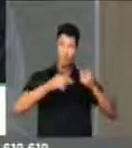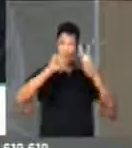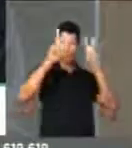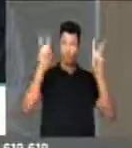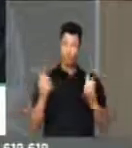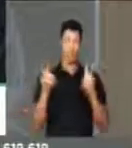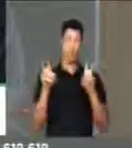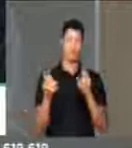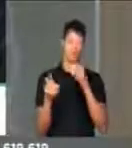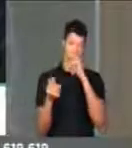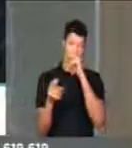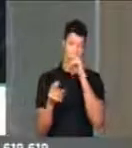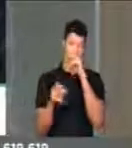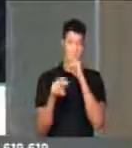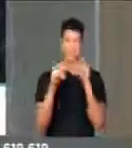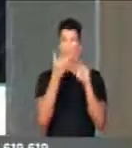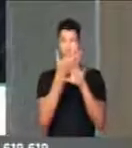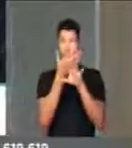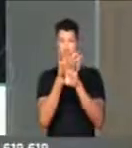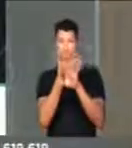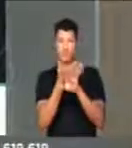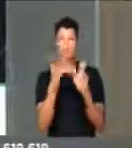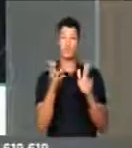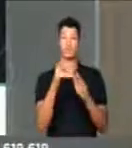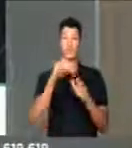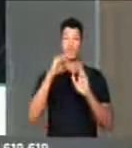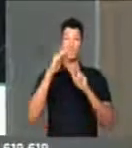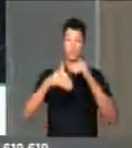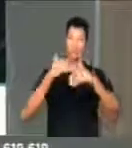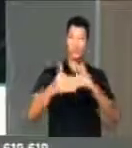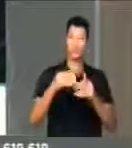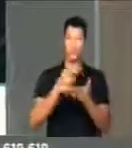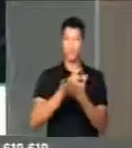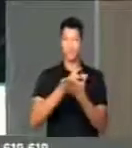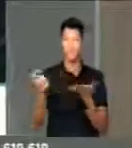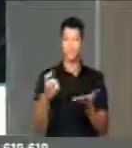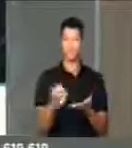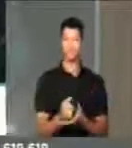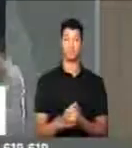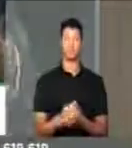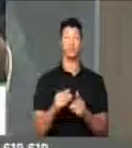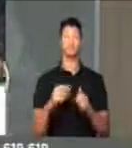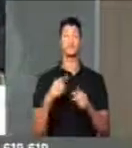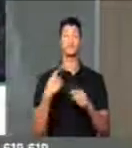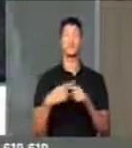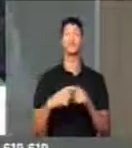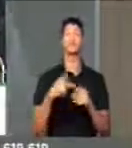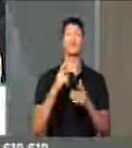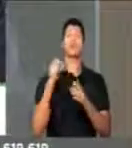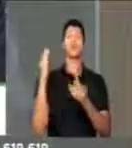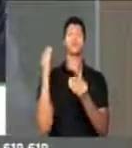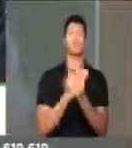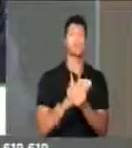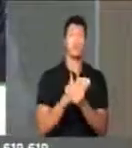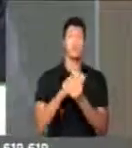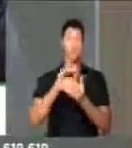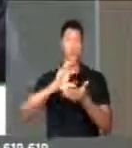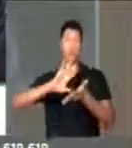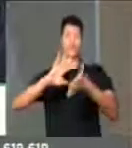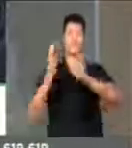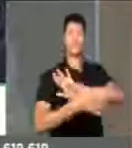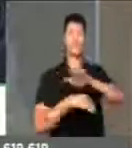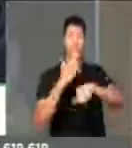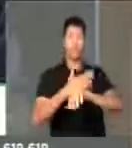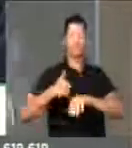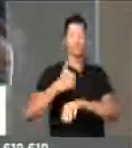sobre a questão relativa ao processo de impeachment. Por que esse processo se transformou